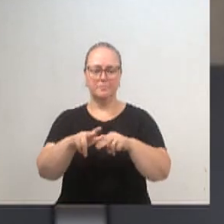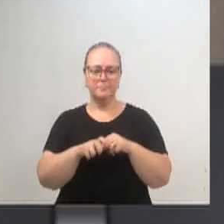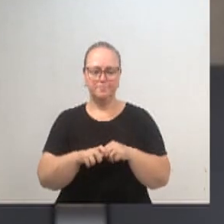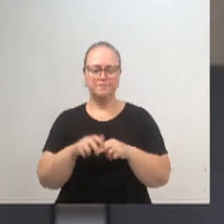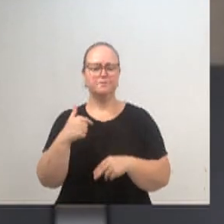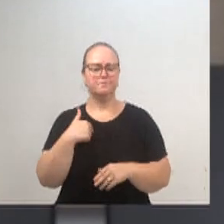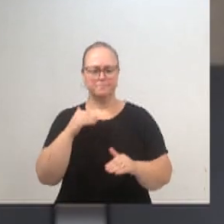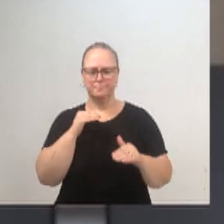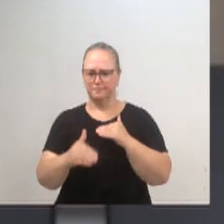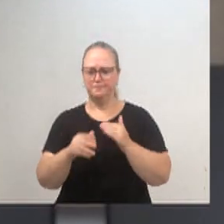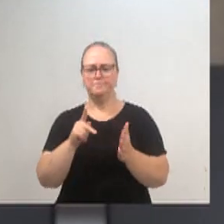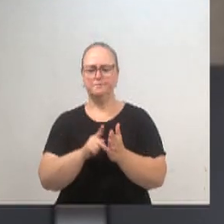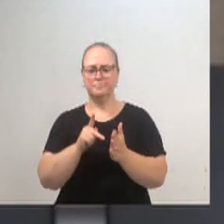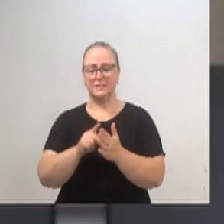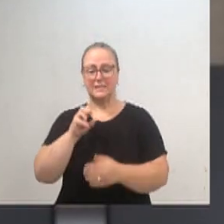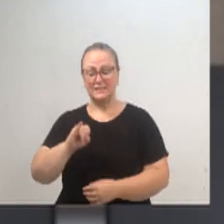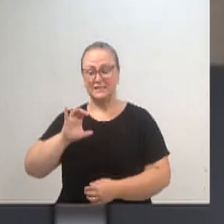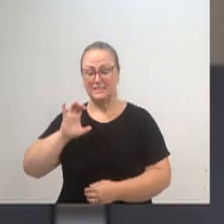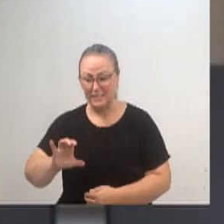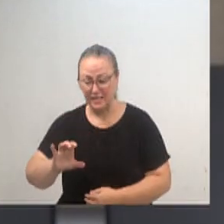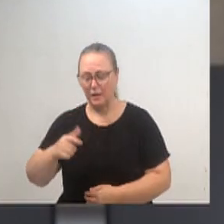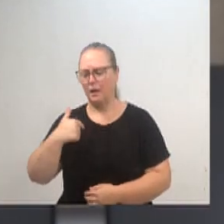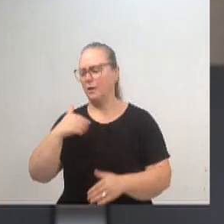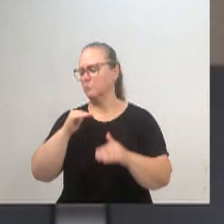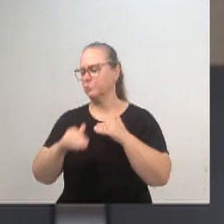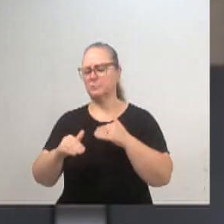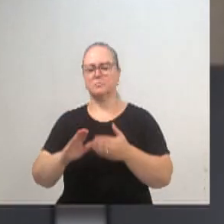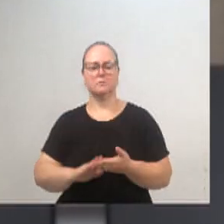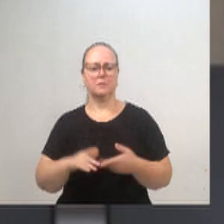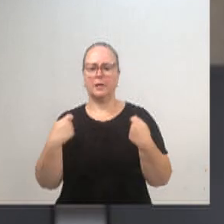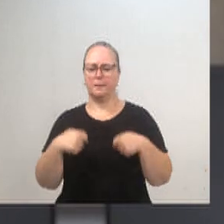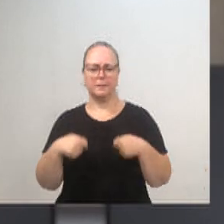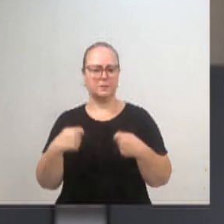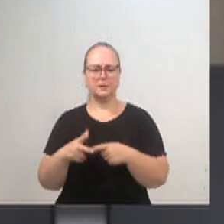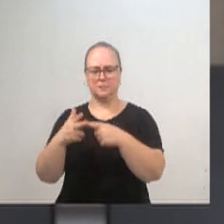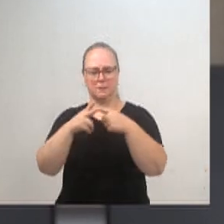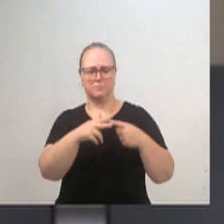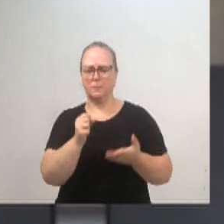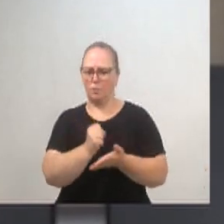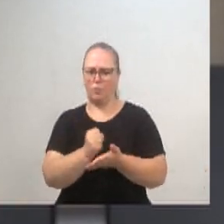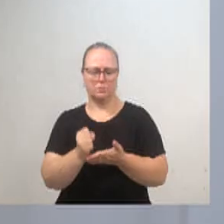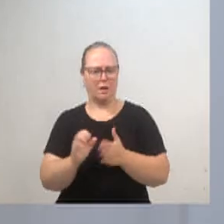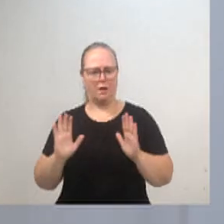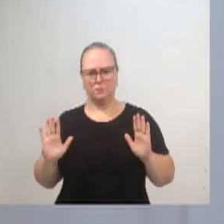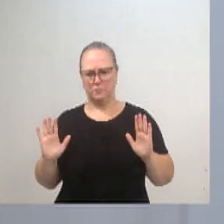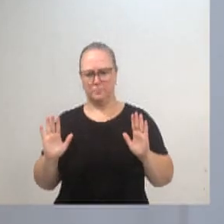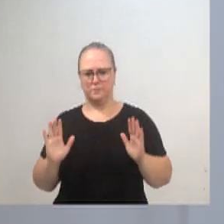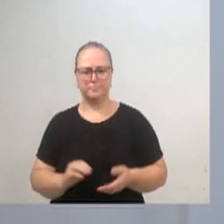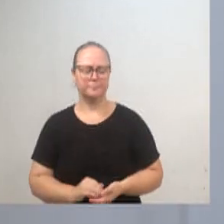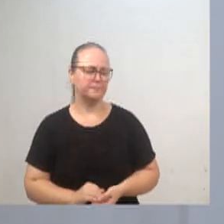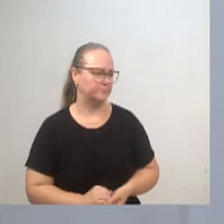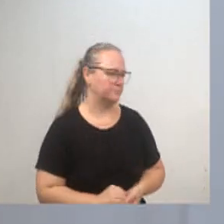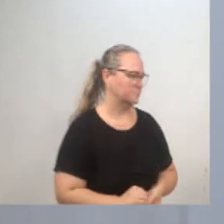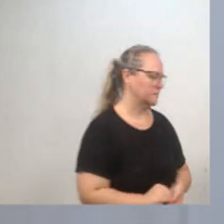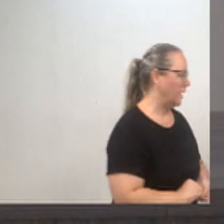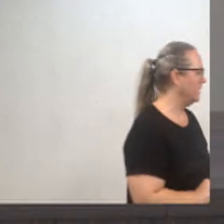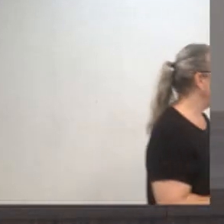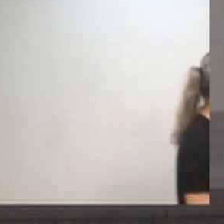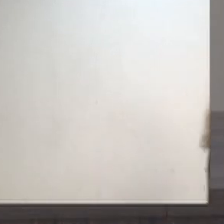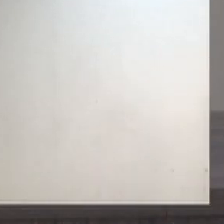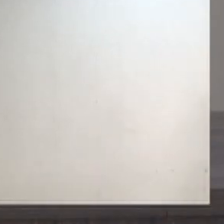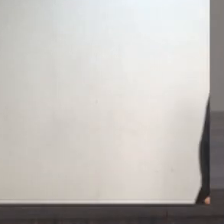meu repúdio a qualquer iniciativa nesse sentido e se for necessário, a gente tem que reformular esse contrato. Concedo também a parte ao vereador Jovino. Como